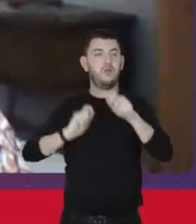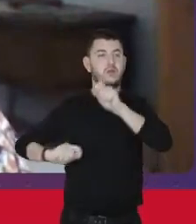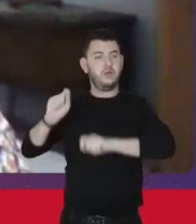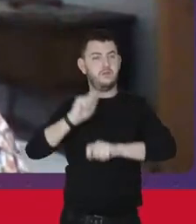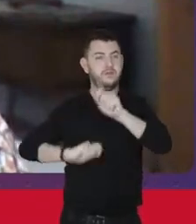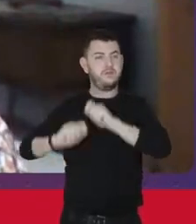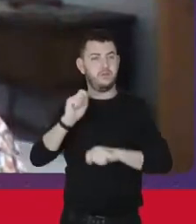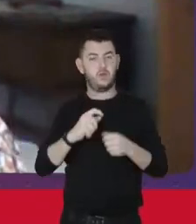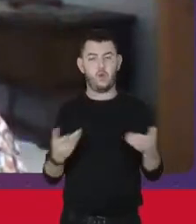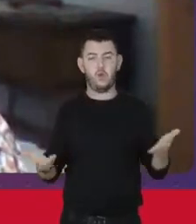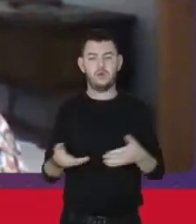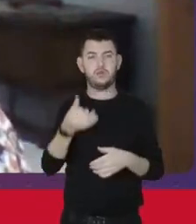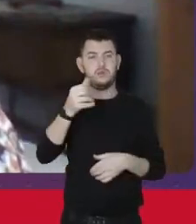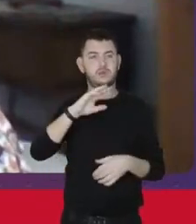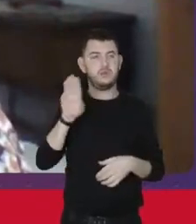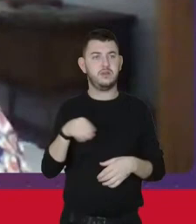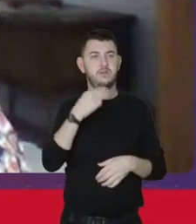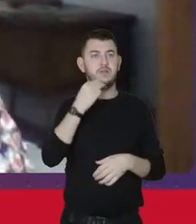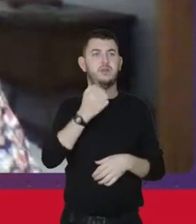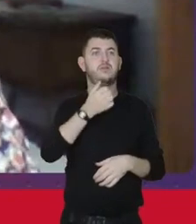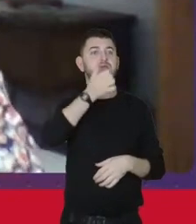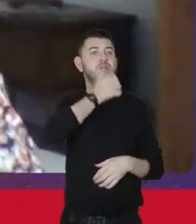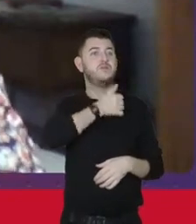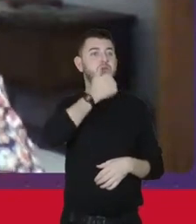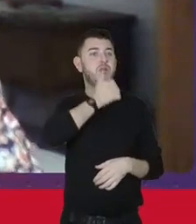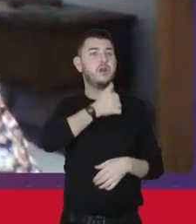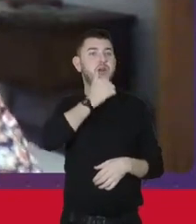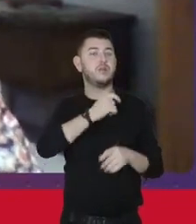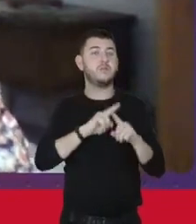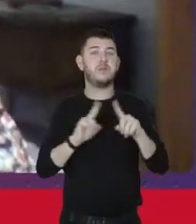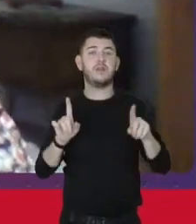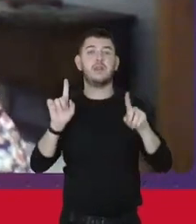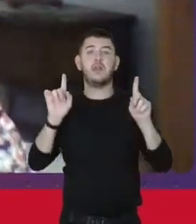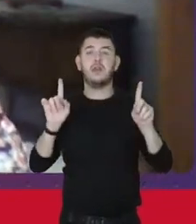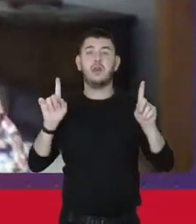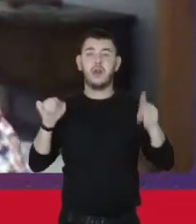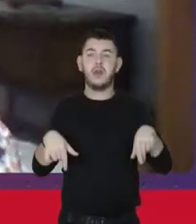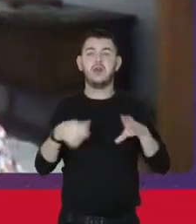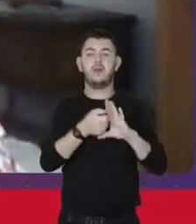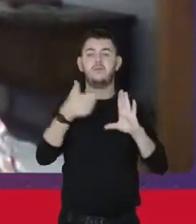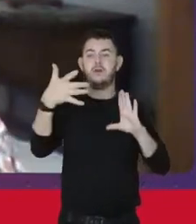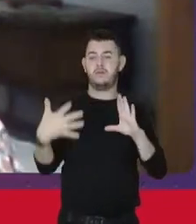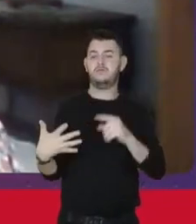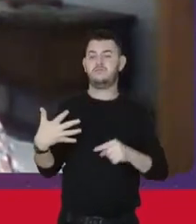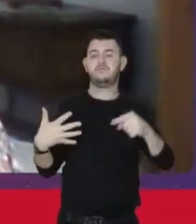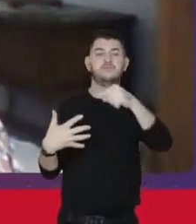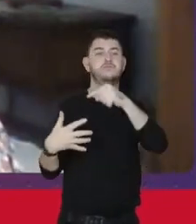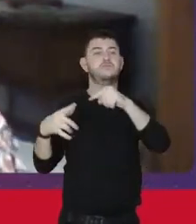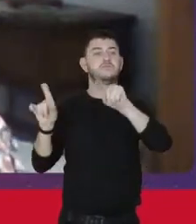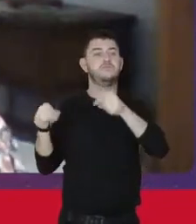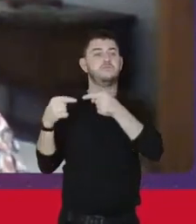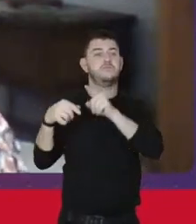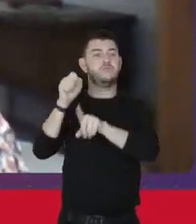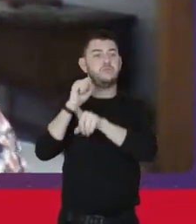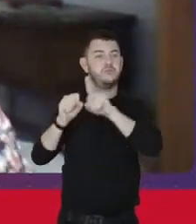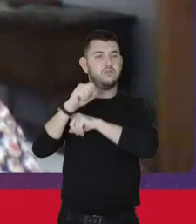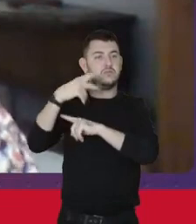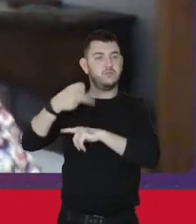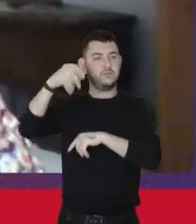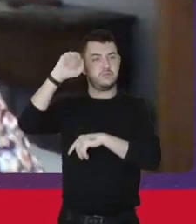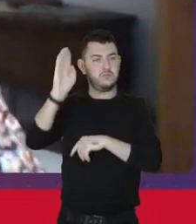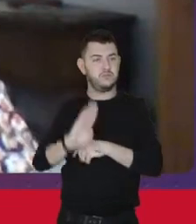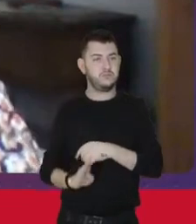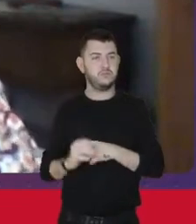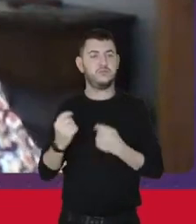de 6 milhões, mais ou menos, de mulheres. Isso é uma característica da sociedade brasileira,